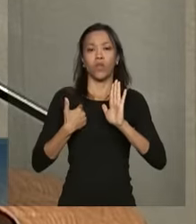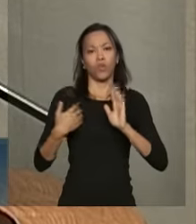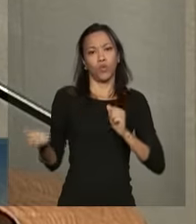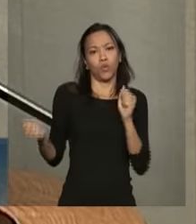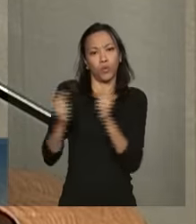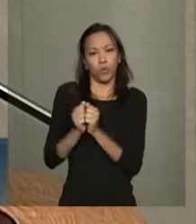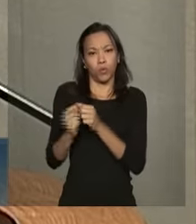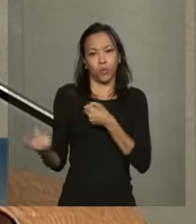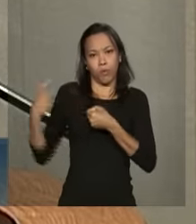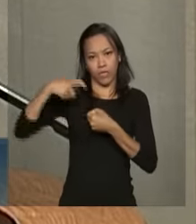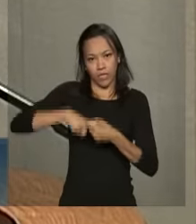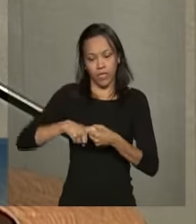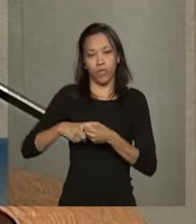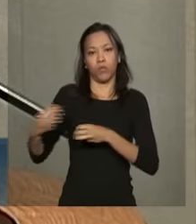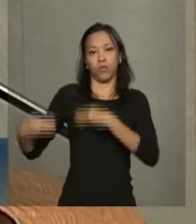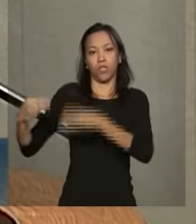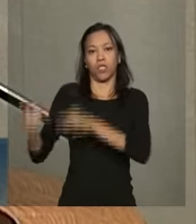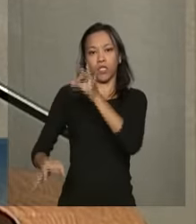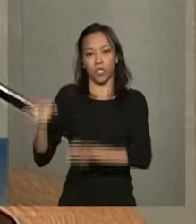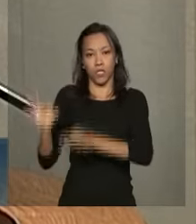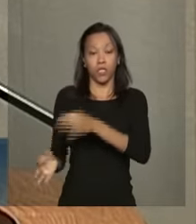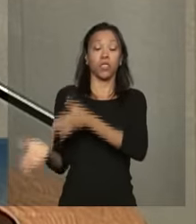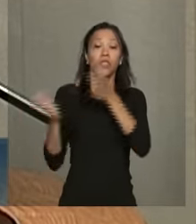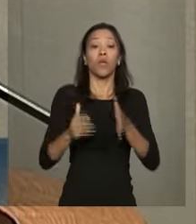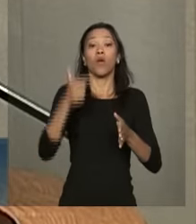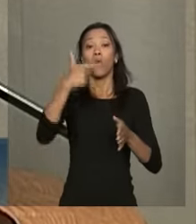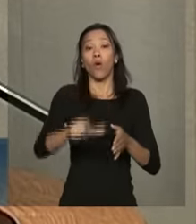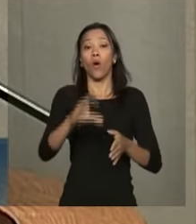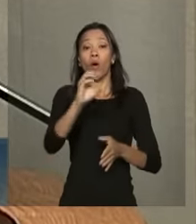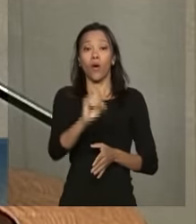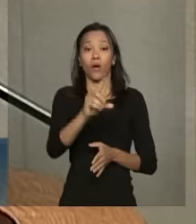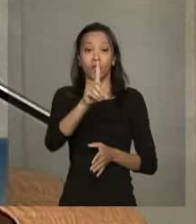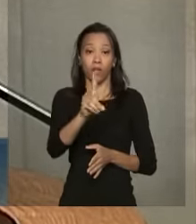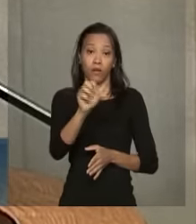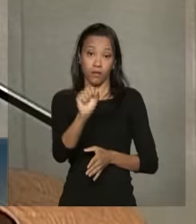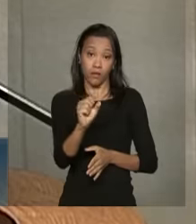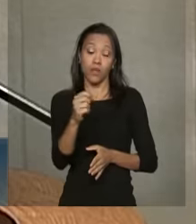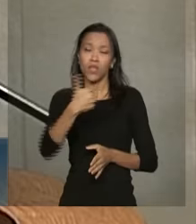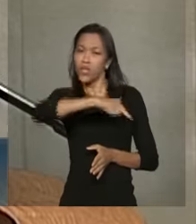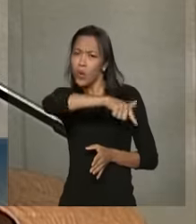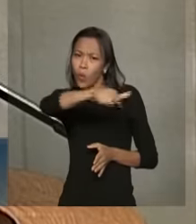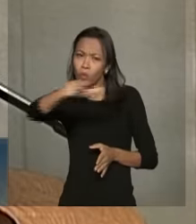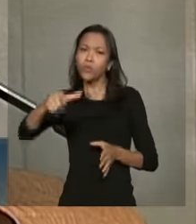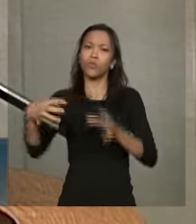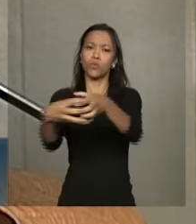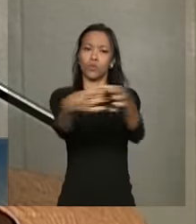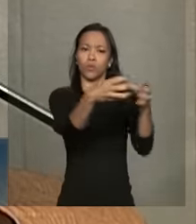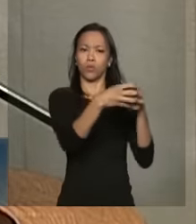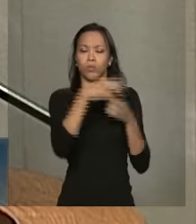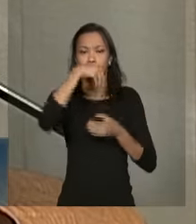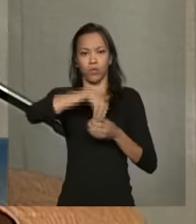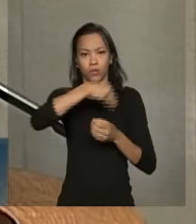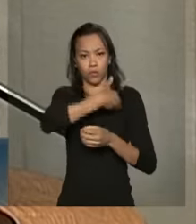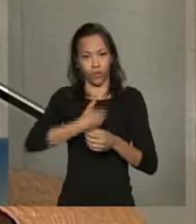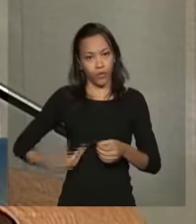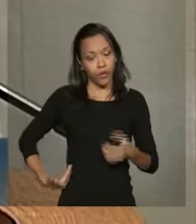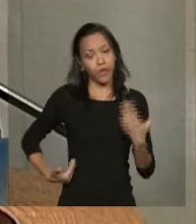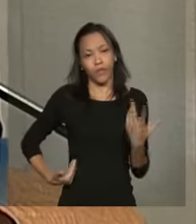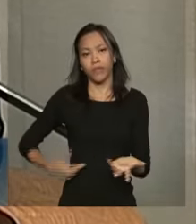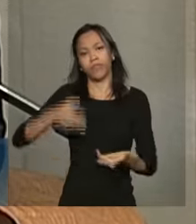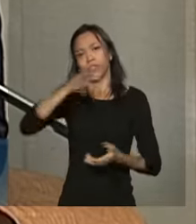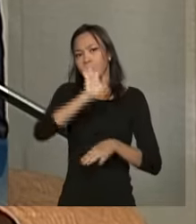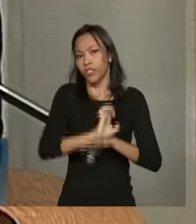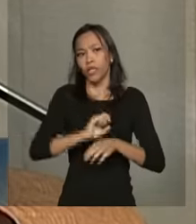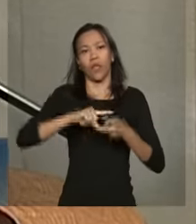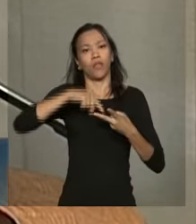da Justiça com o ndc e outros agentes órgãos públicos tanto federais como estaduais ipais e